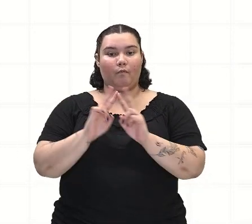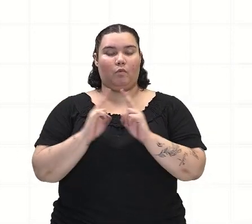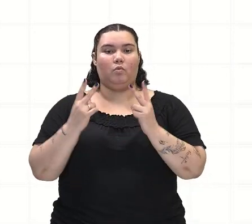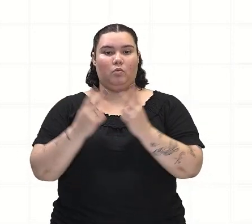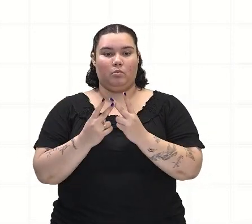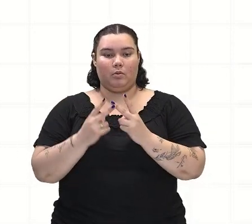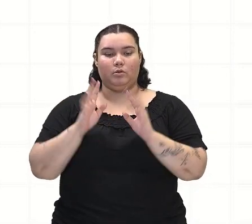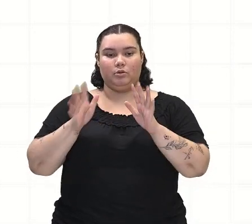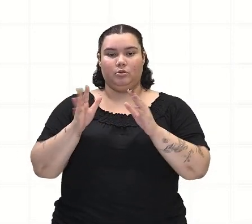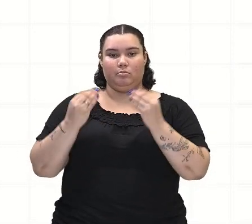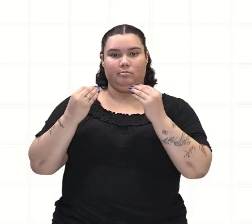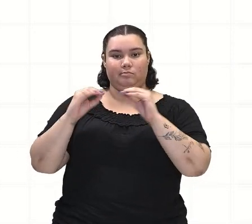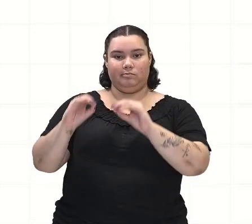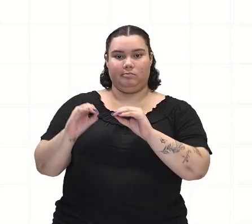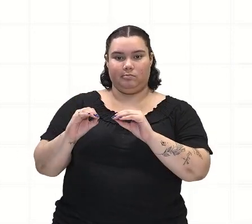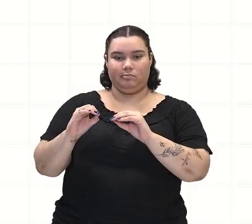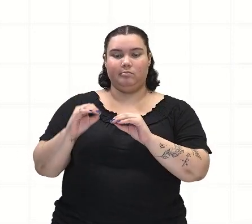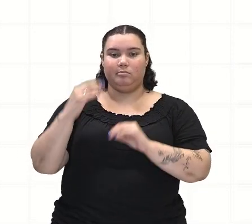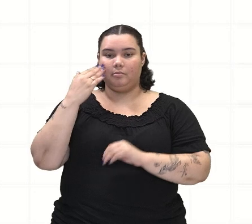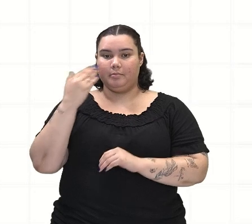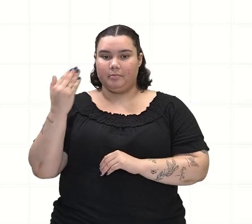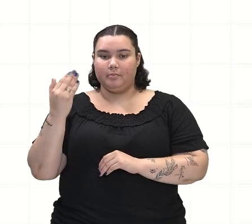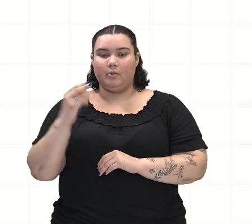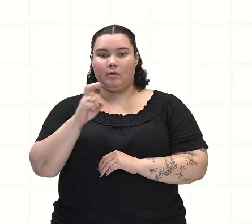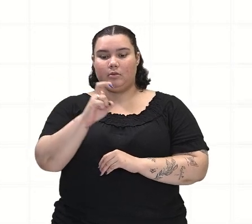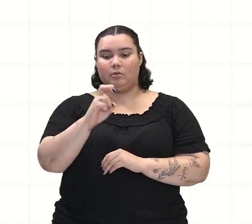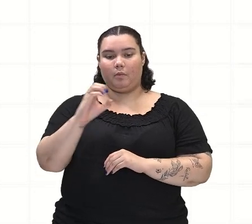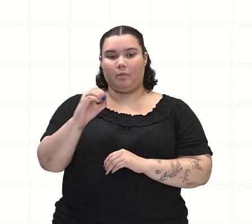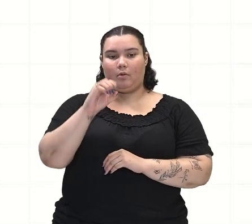volume, ele já me diz que é esse aqui, ó,